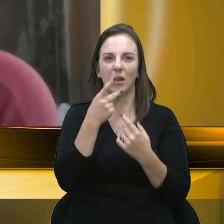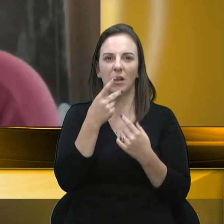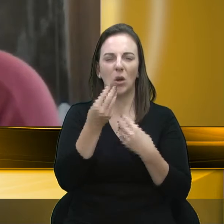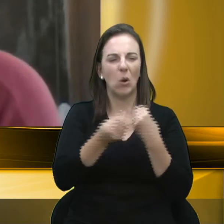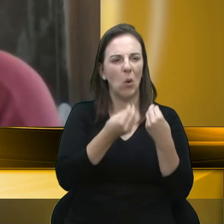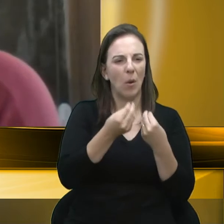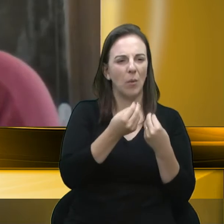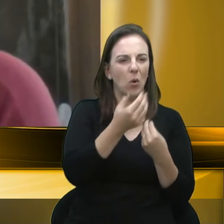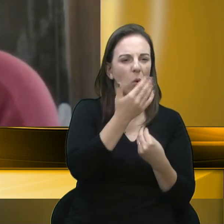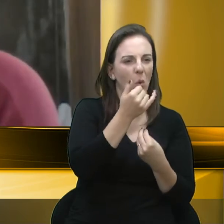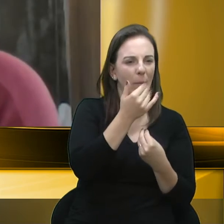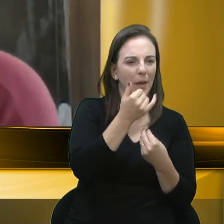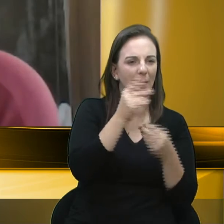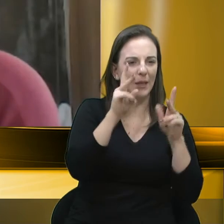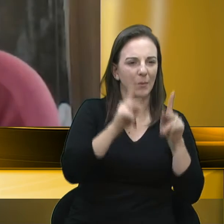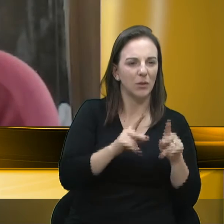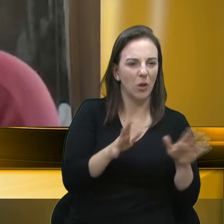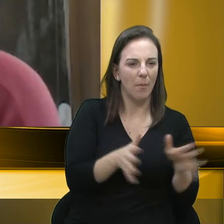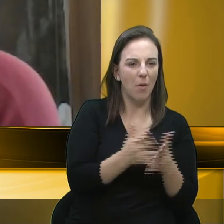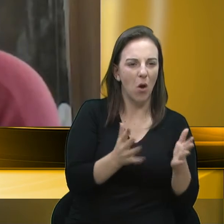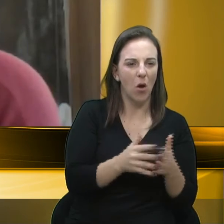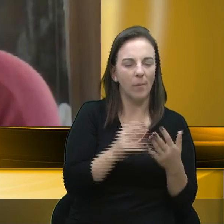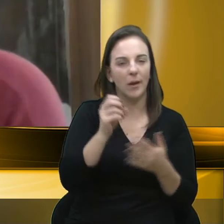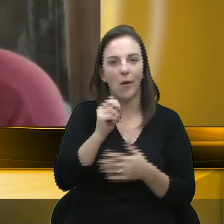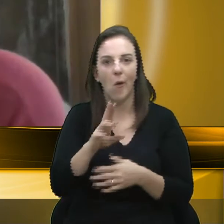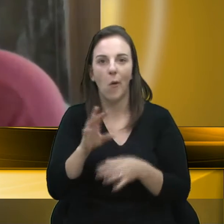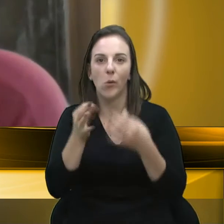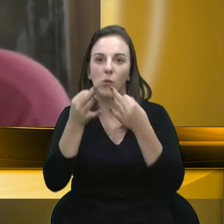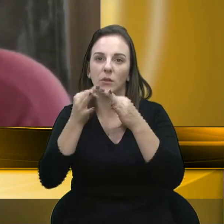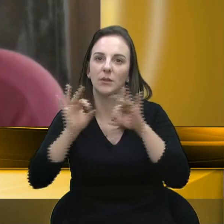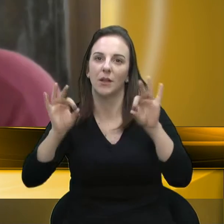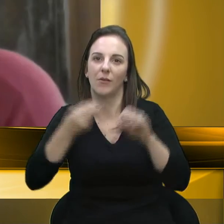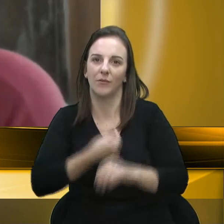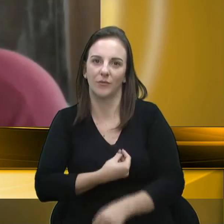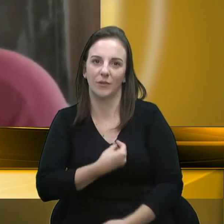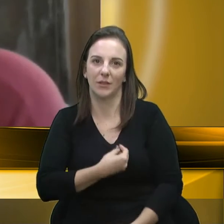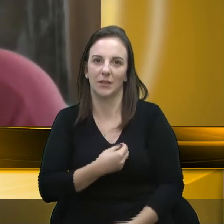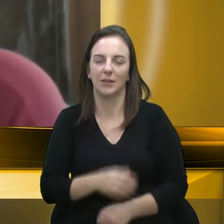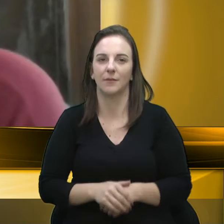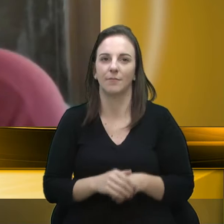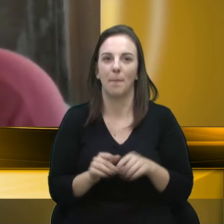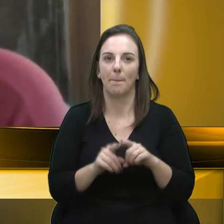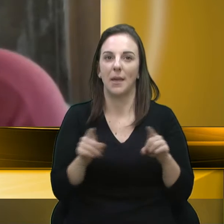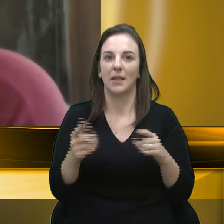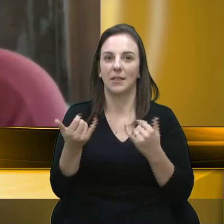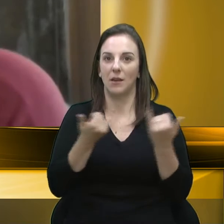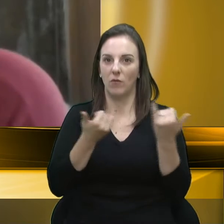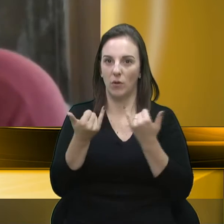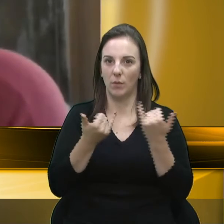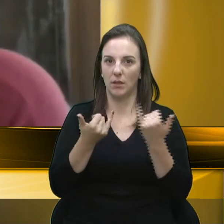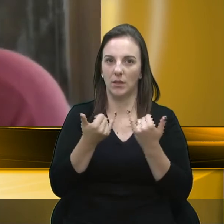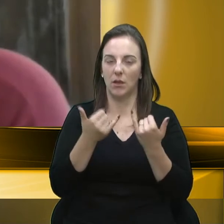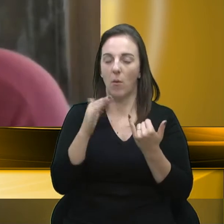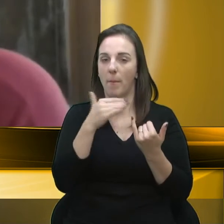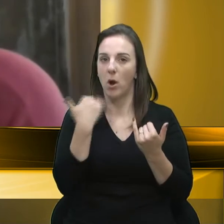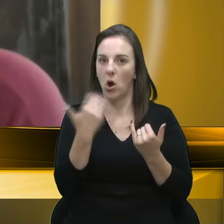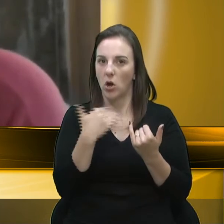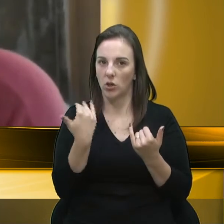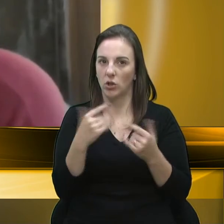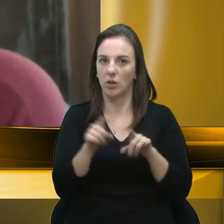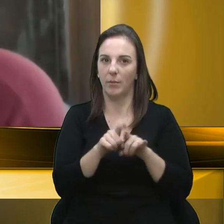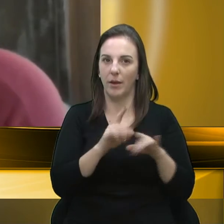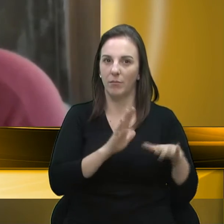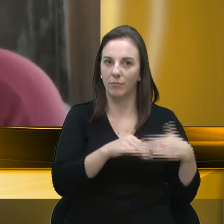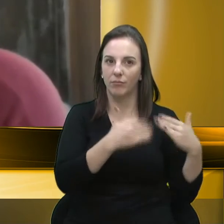da população vulnerável. Na realidade, dados preliminares de óbitos e desempenho econômico sugerem que os países com